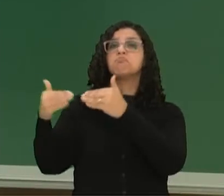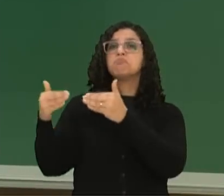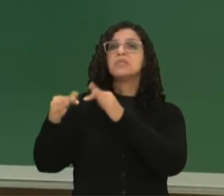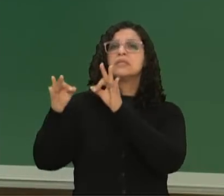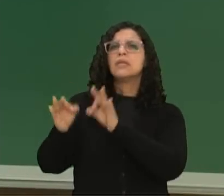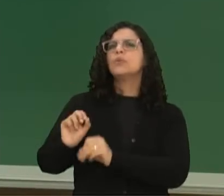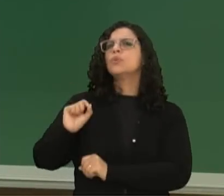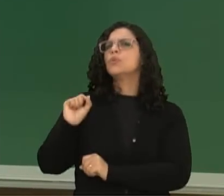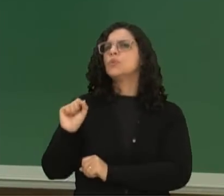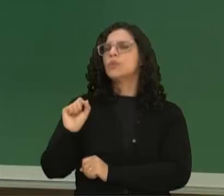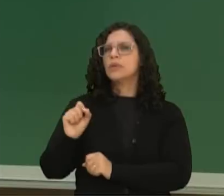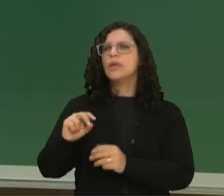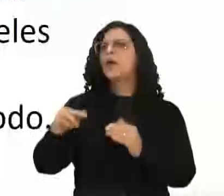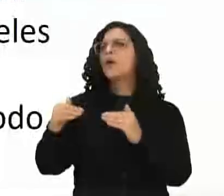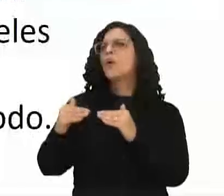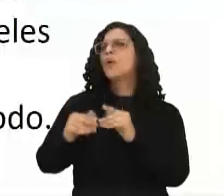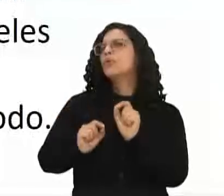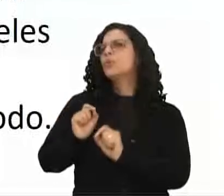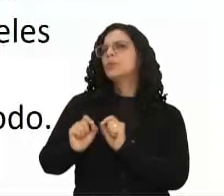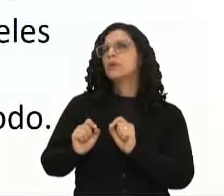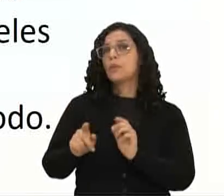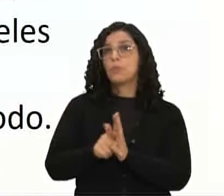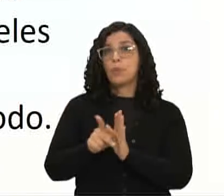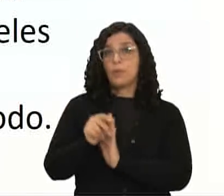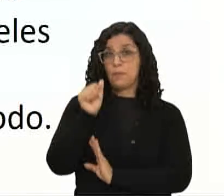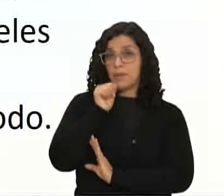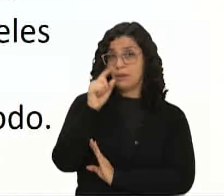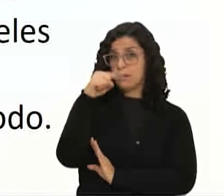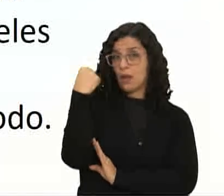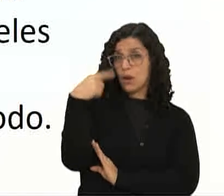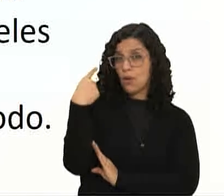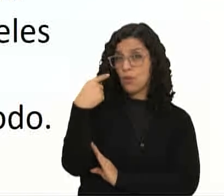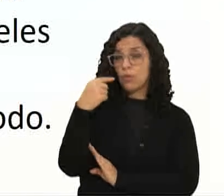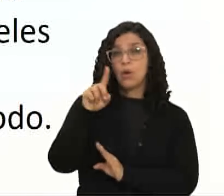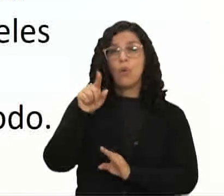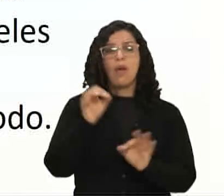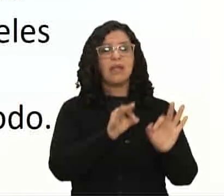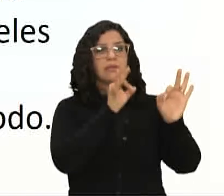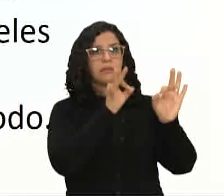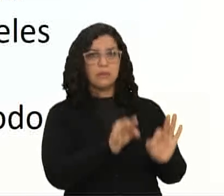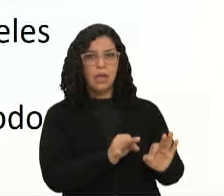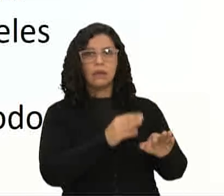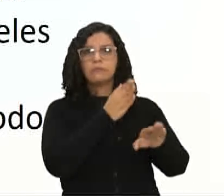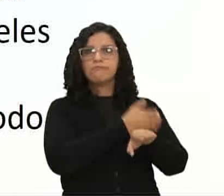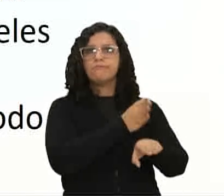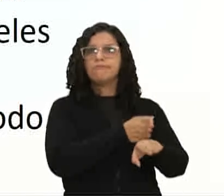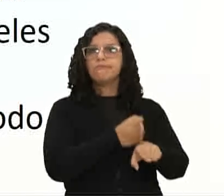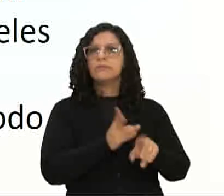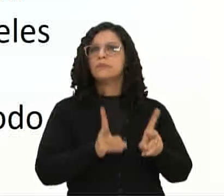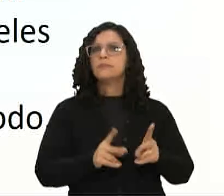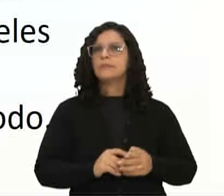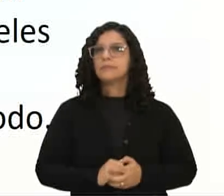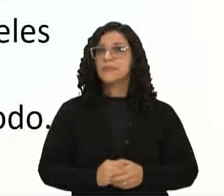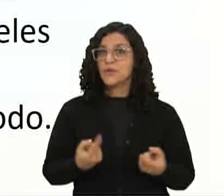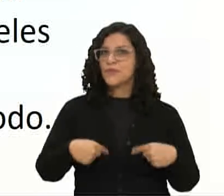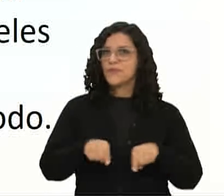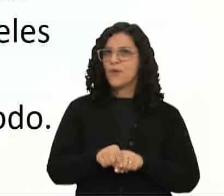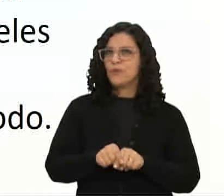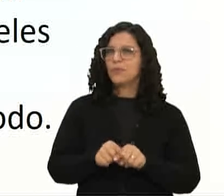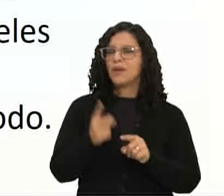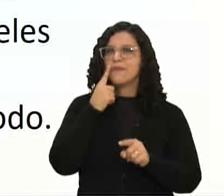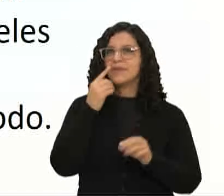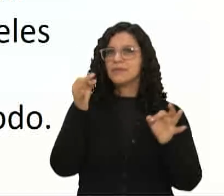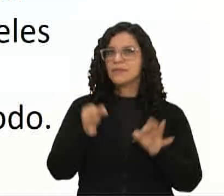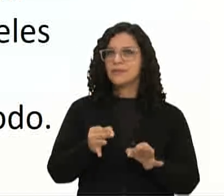com uma coisa. O que eles concordam? Que ela está louca ou que ela estava certa o tempo todo? Já voltamos para